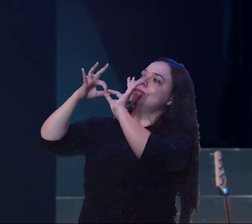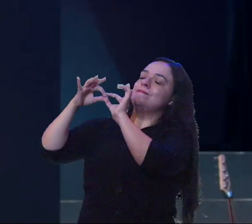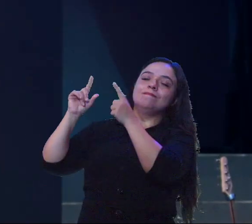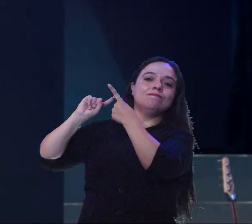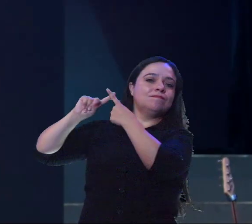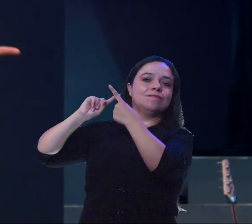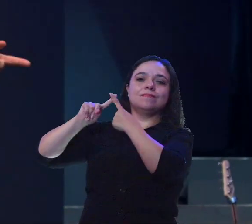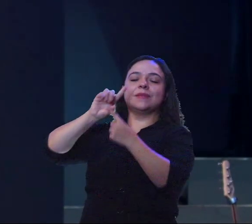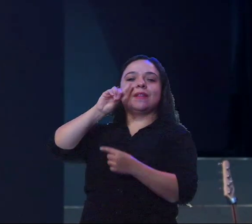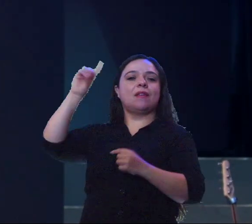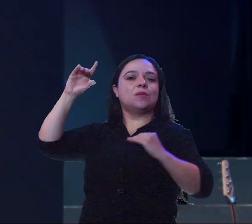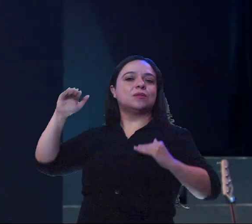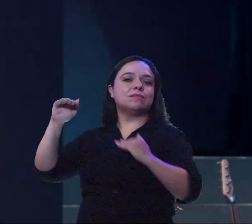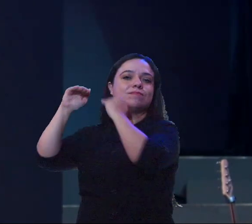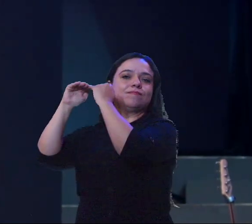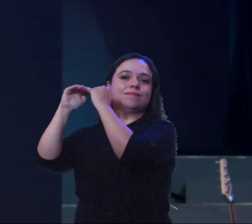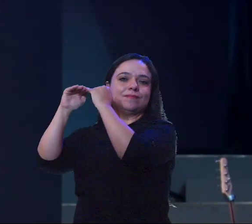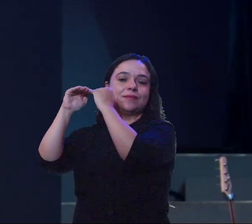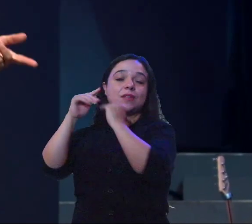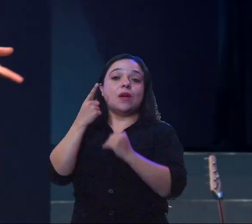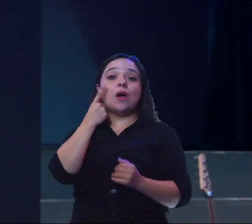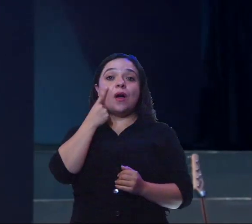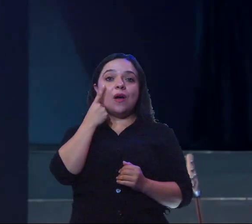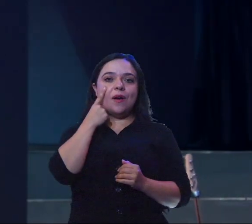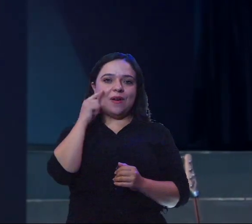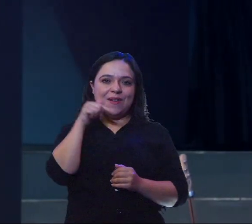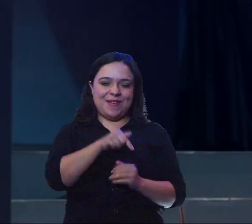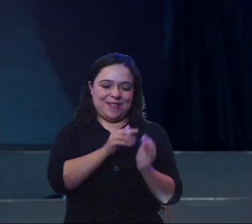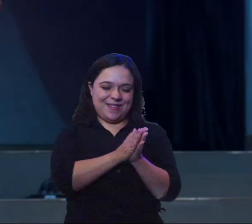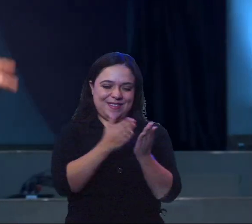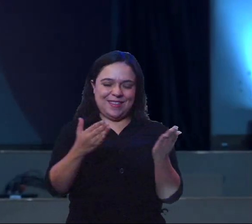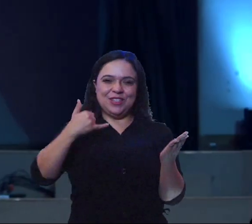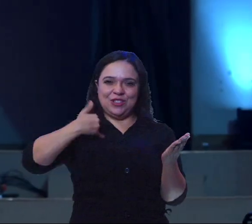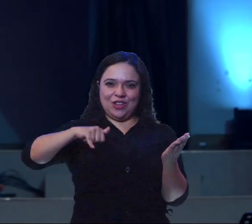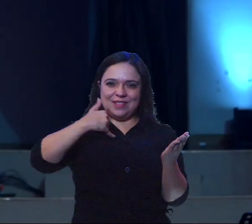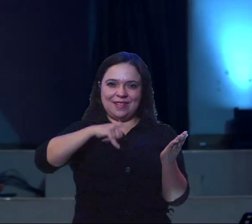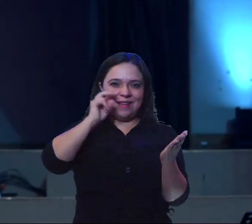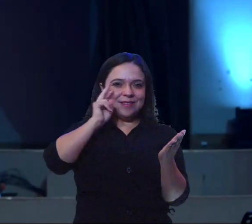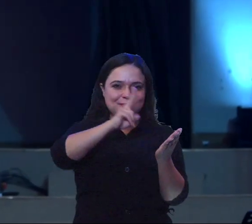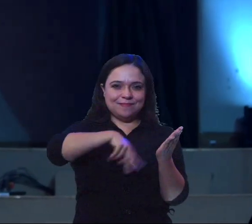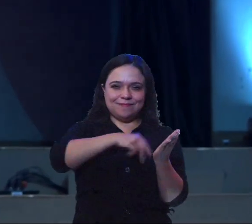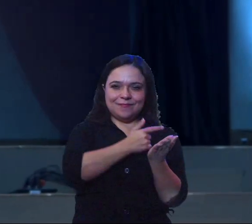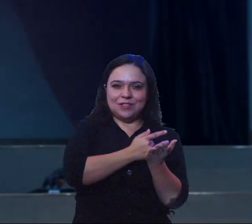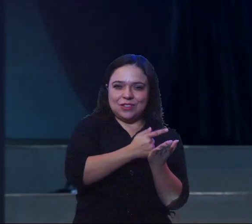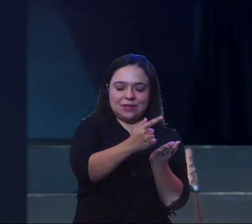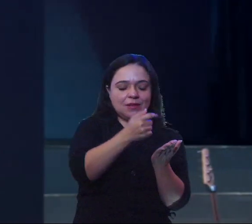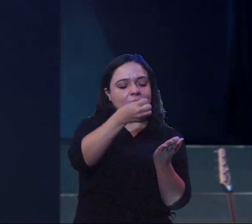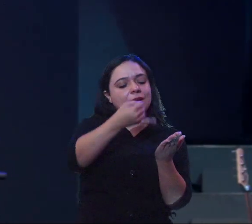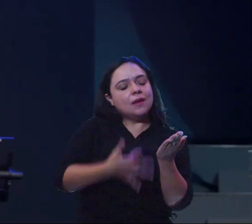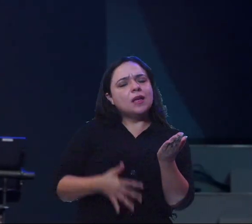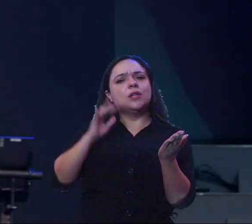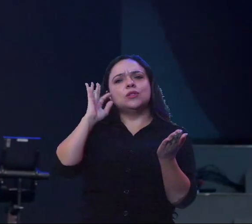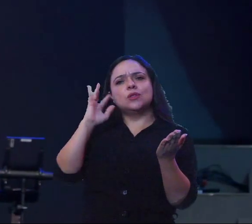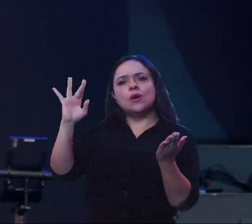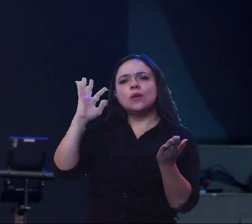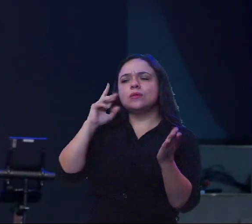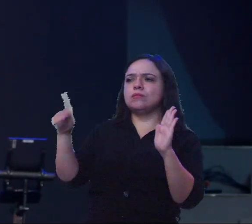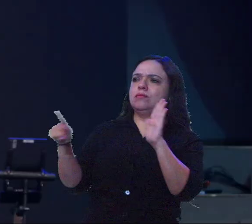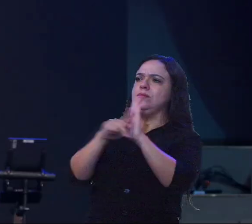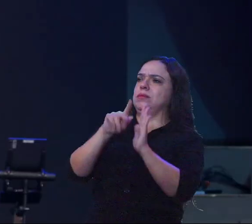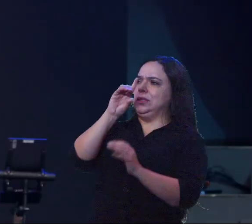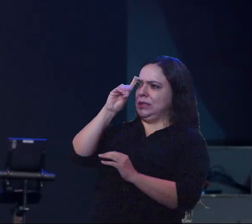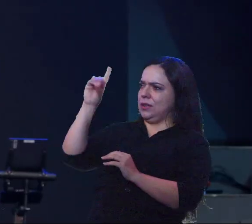nos versículos que nós acabamos de ler, a gente vai ver o relato dessa história de José, que ele tem sonhos de Deus para a sua vida,